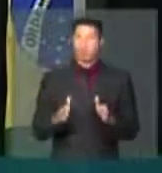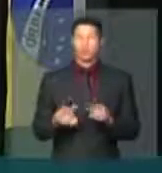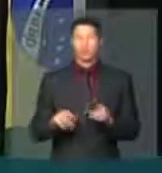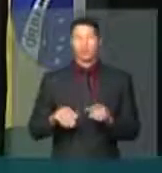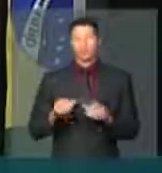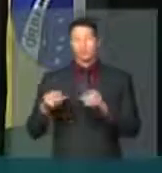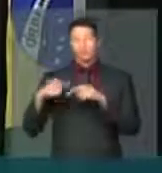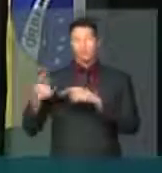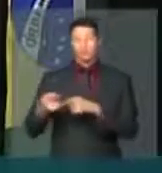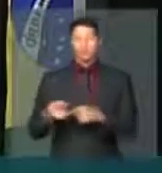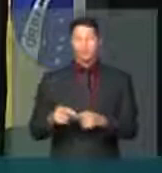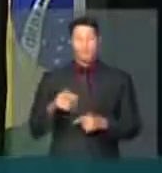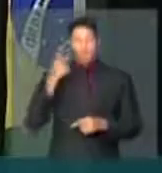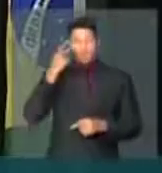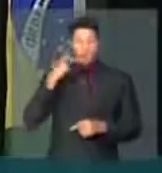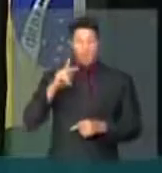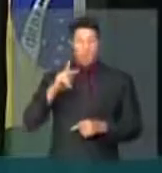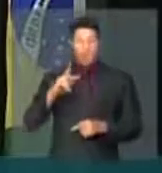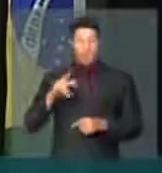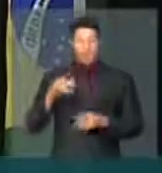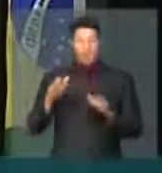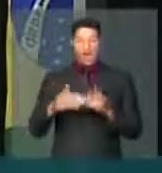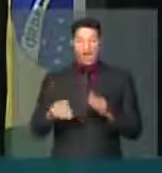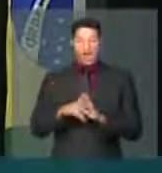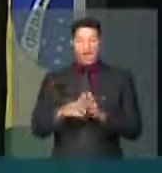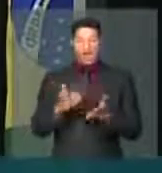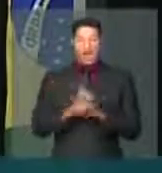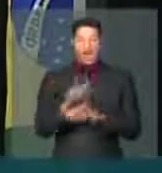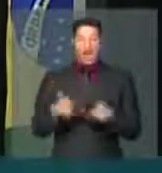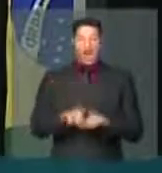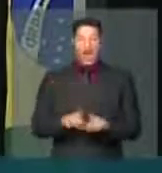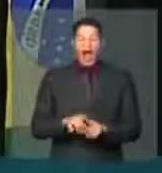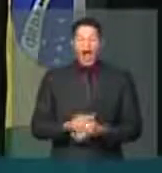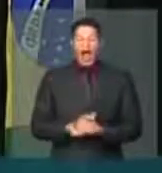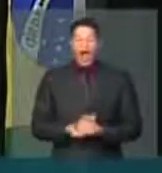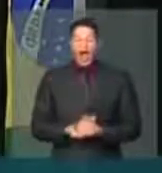em seguida, para apreciarmos